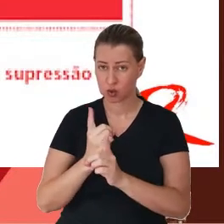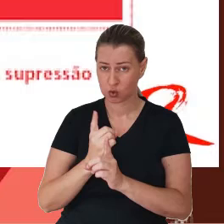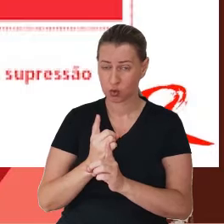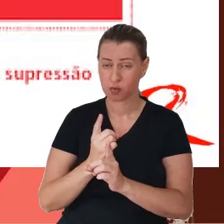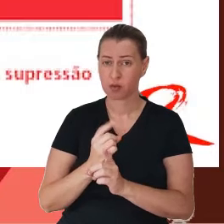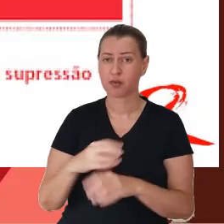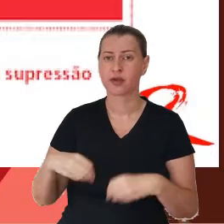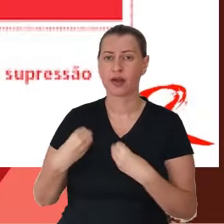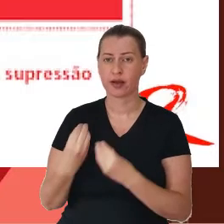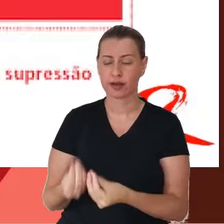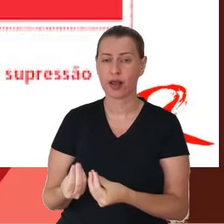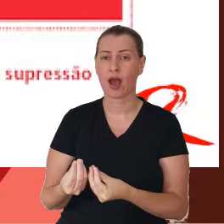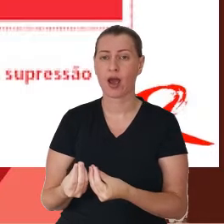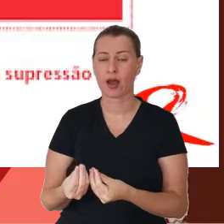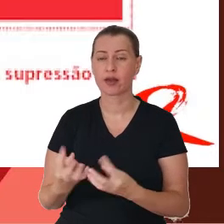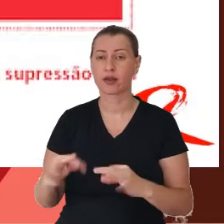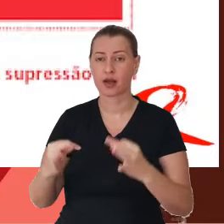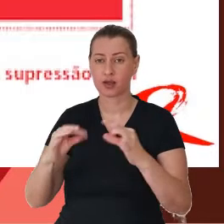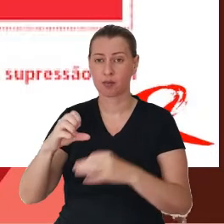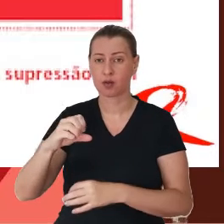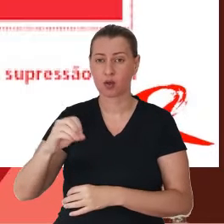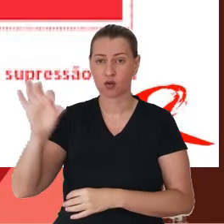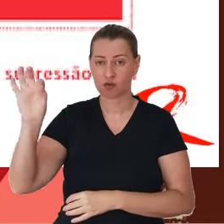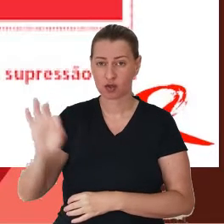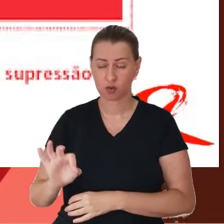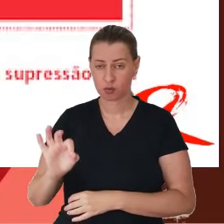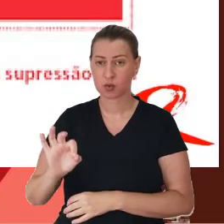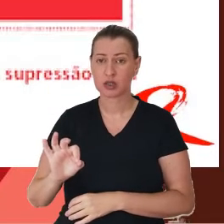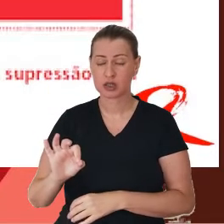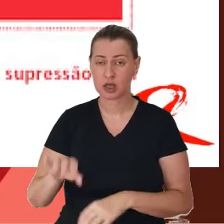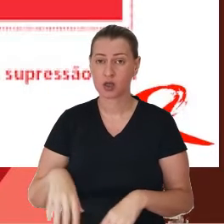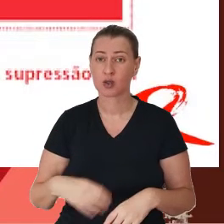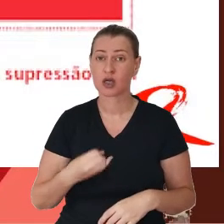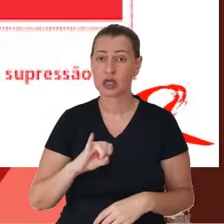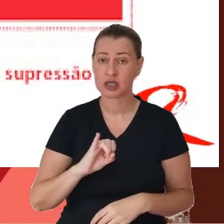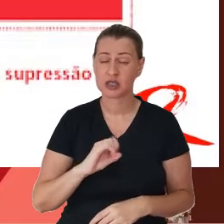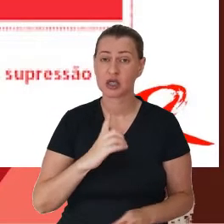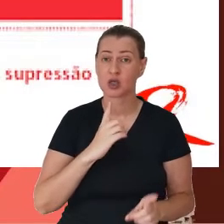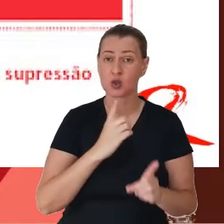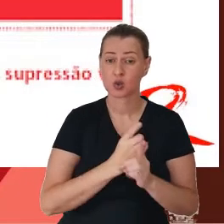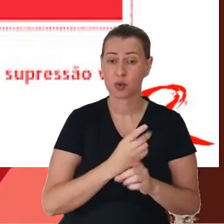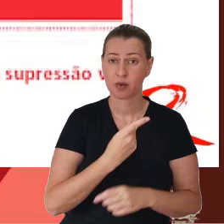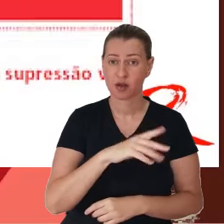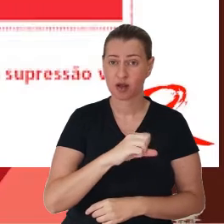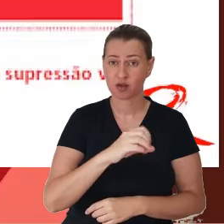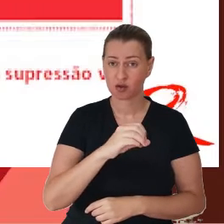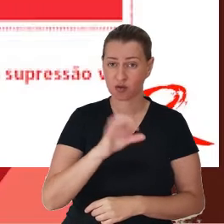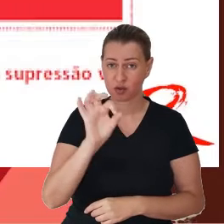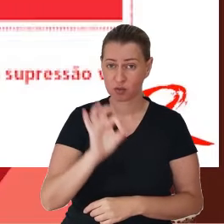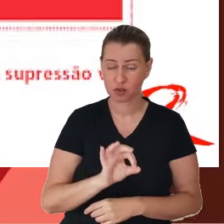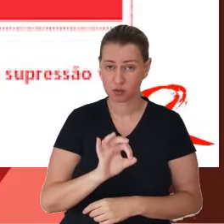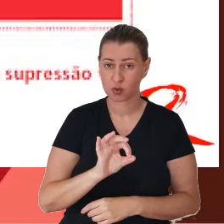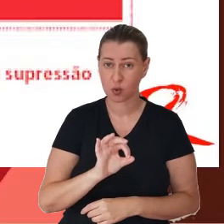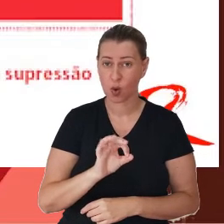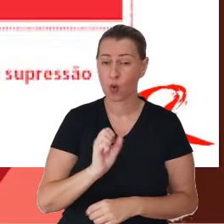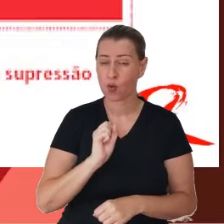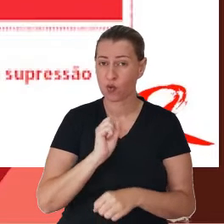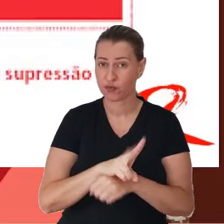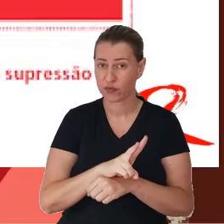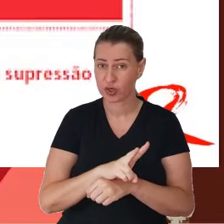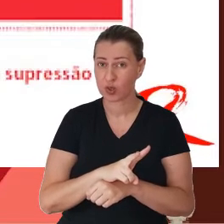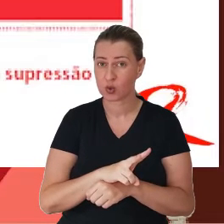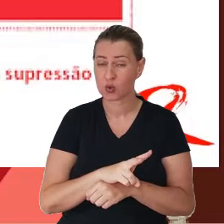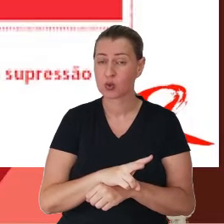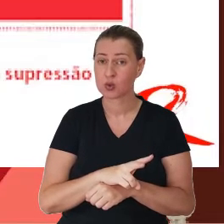90%, e das que estão em tratamento, garantir a carga viral indetectável a 90% delas. E isso tudo é muito